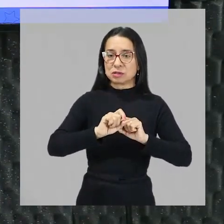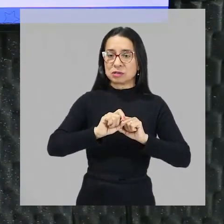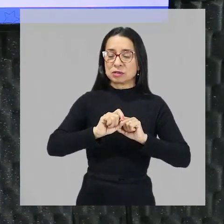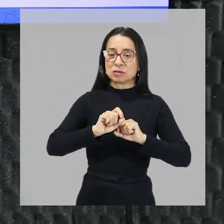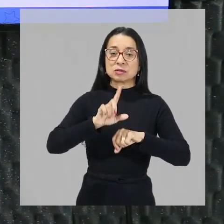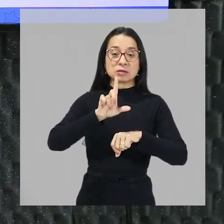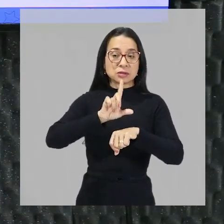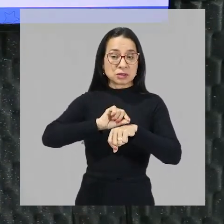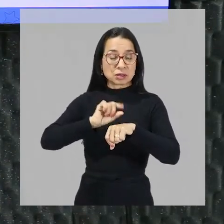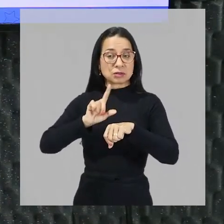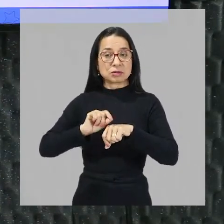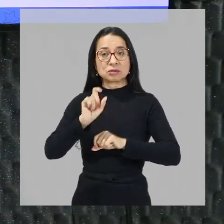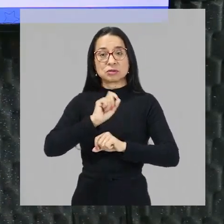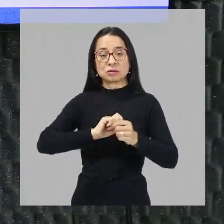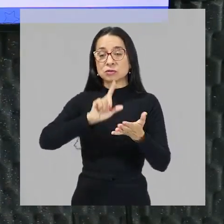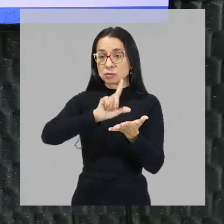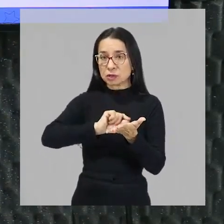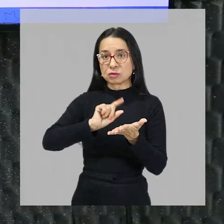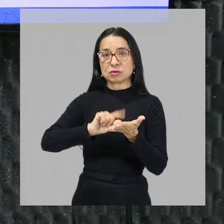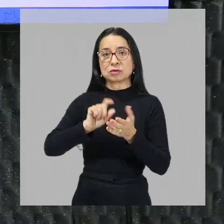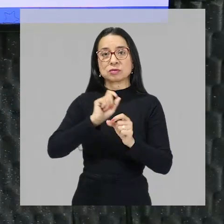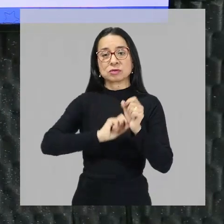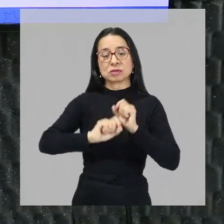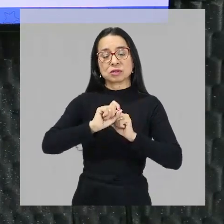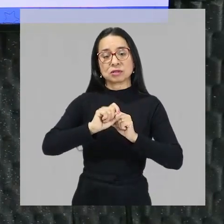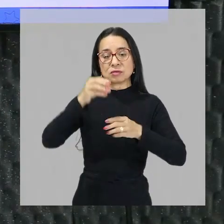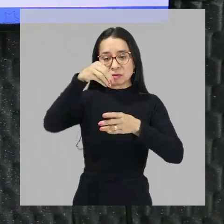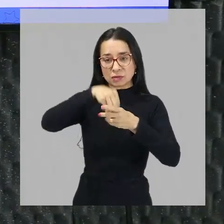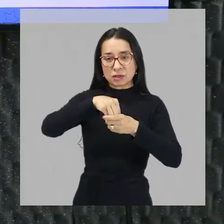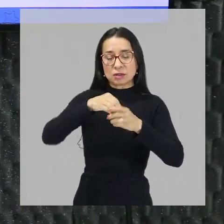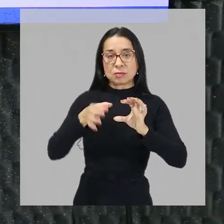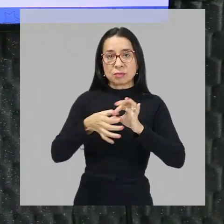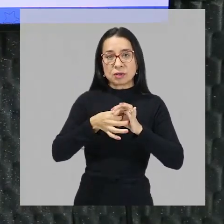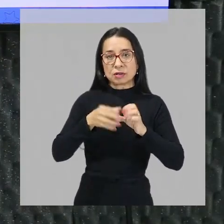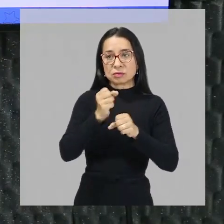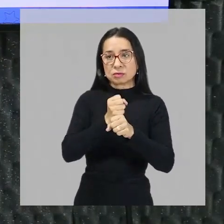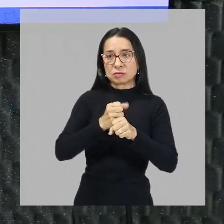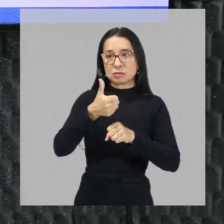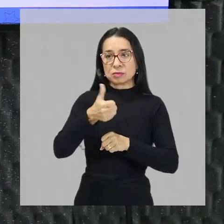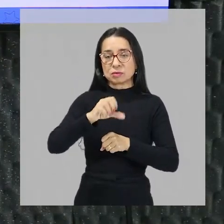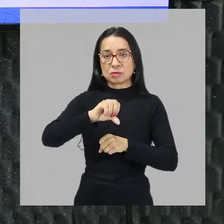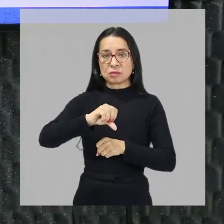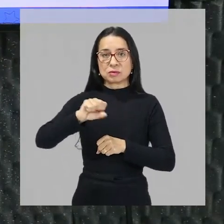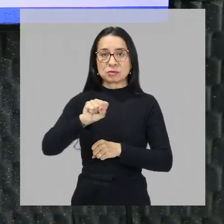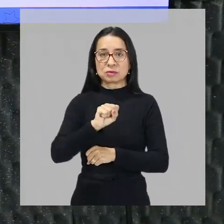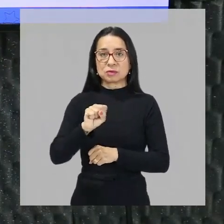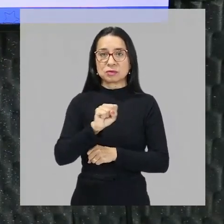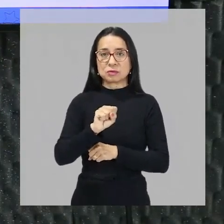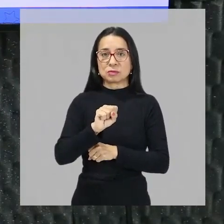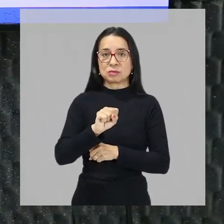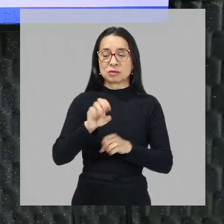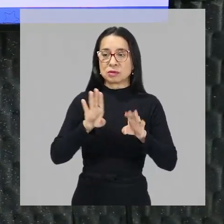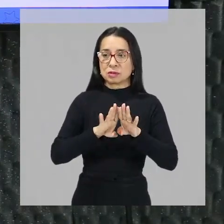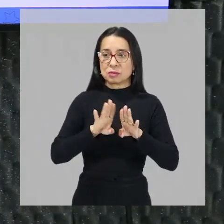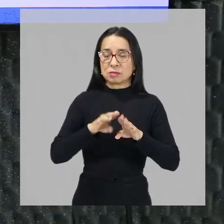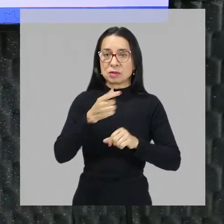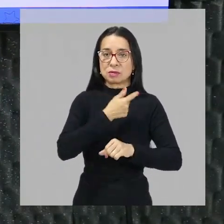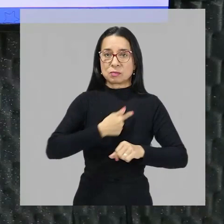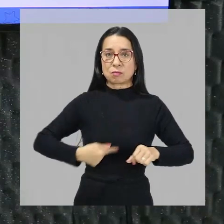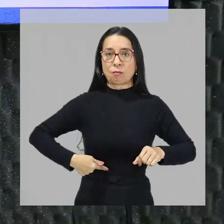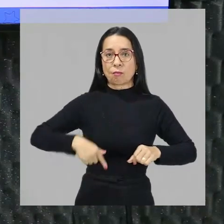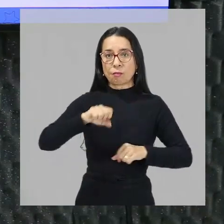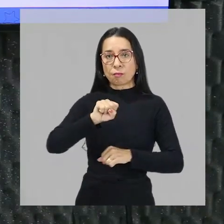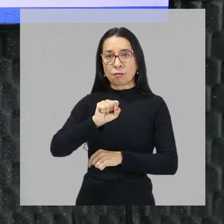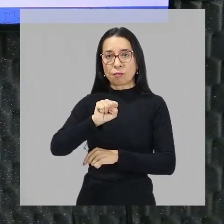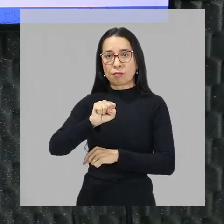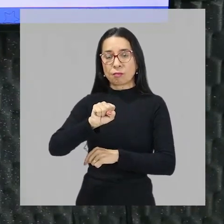artigos que vão fazer parte da Constituição de 1988. Além disso, o governo Sarney,